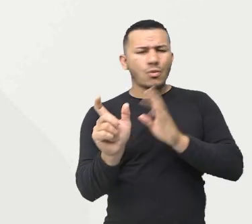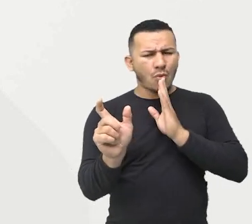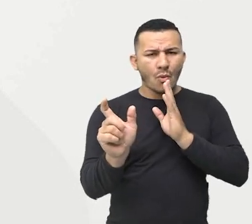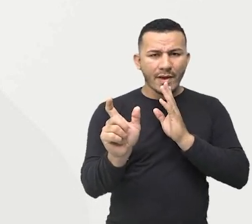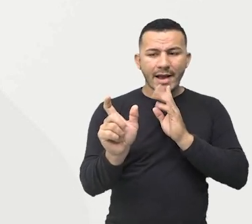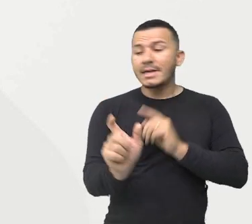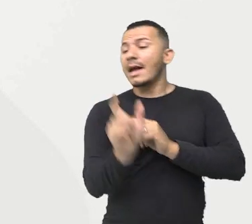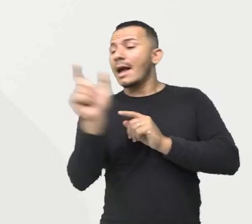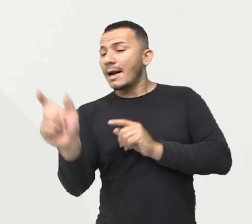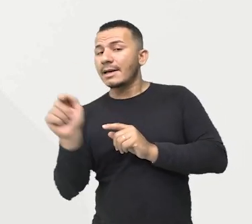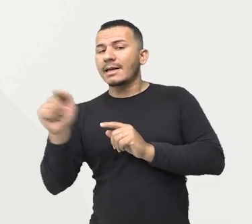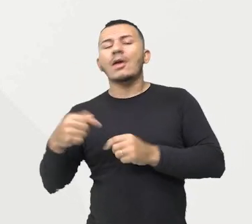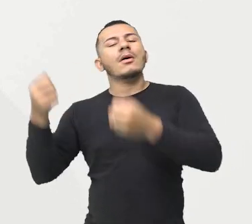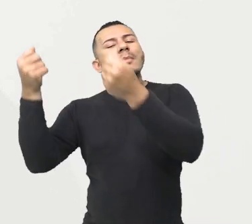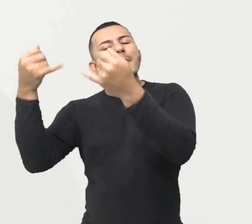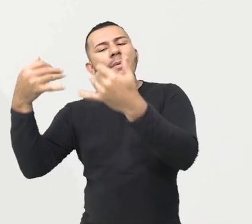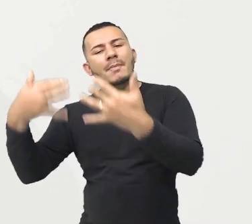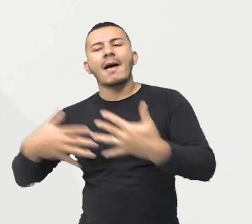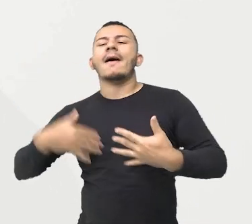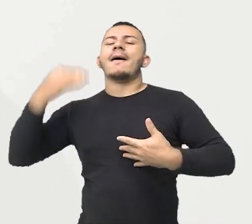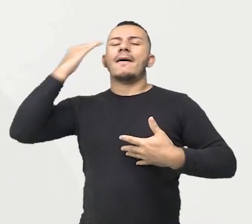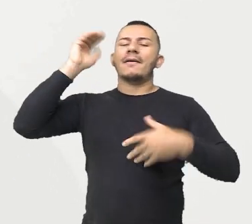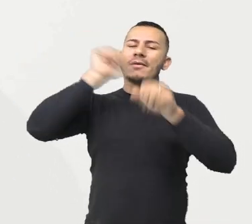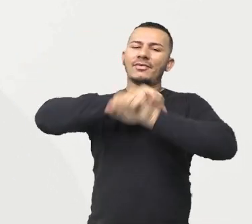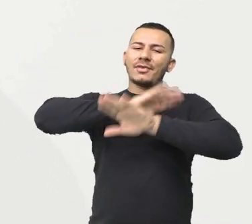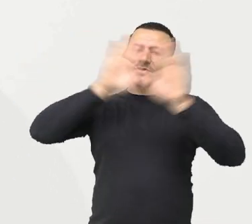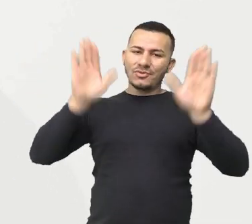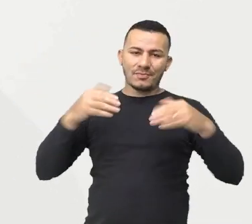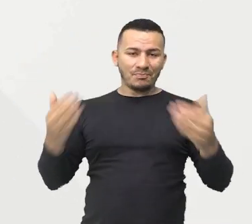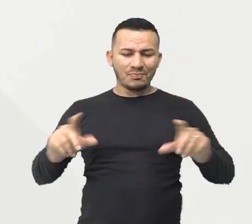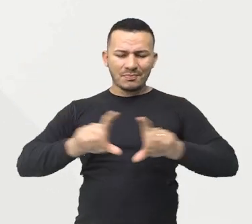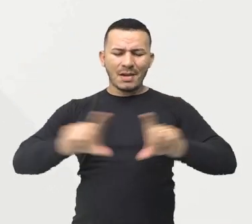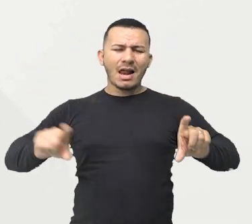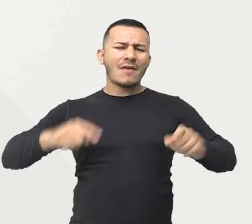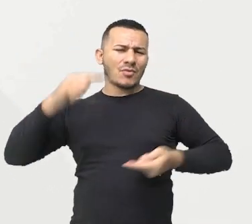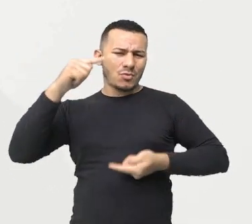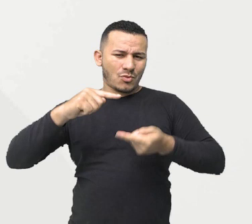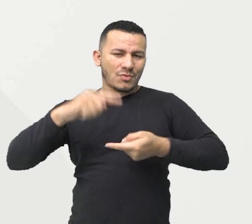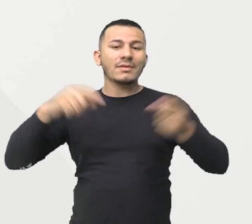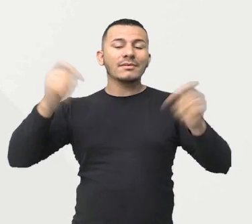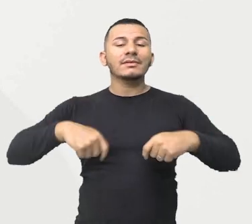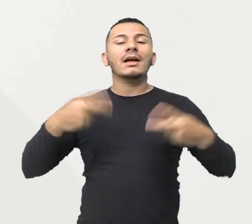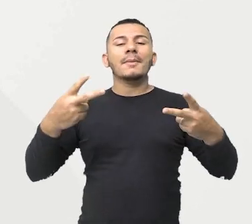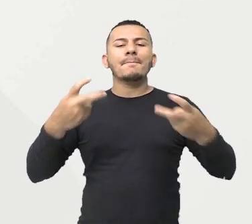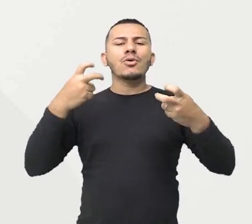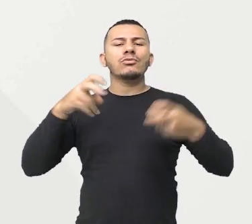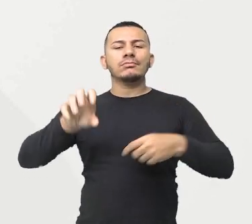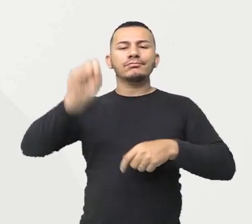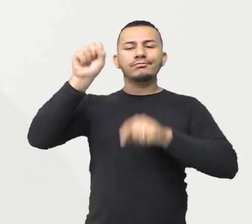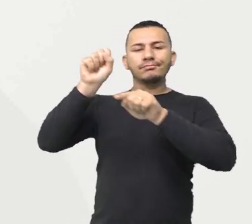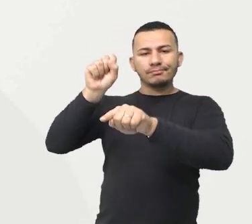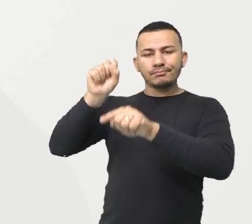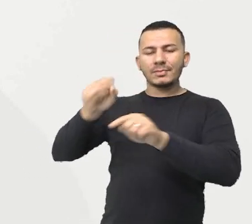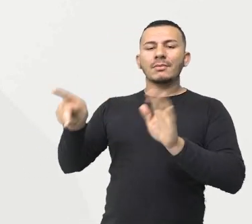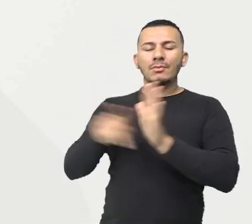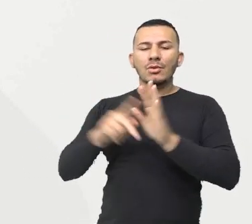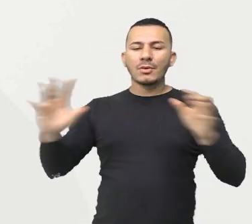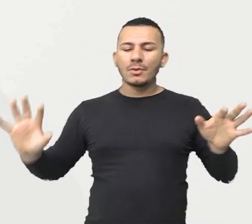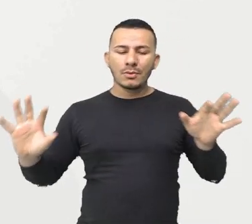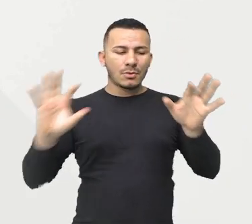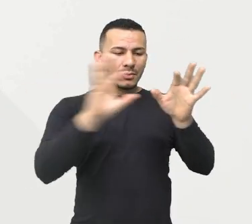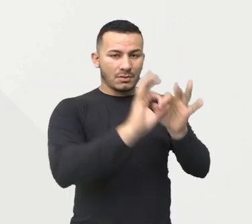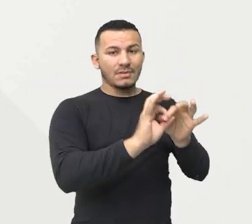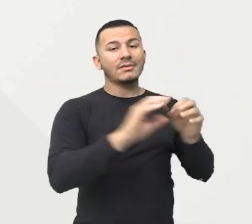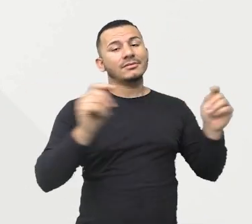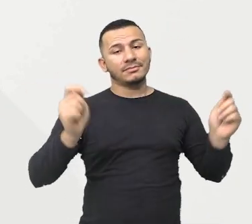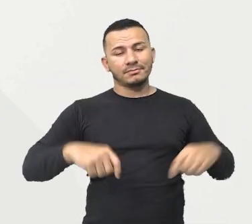E como esse é um parágrafo mais curtinho, a gente observa a conexão da ideia principal com a ideia secundária. Como é que